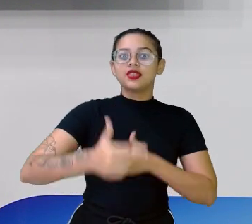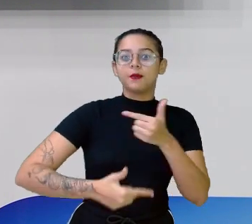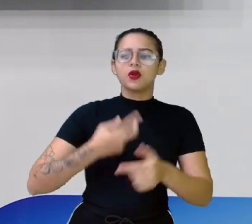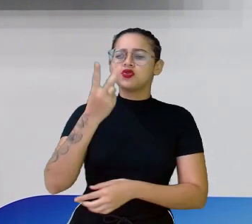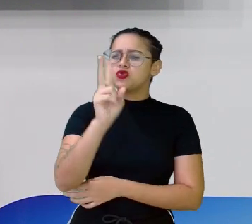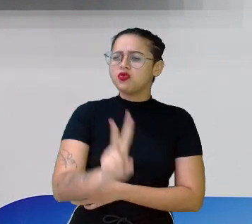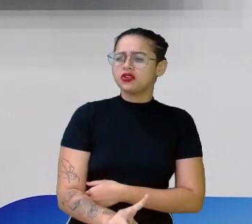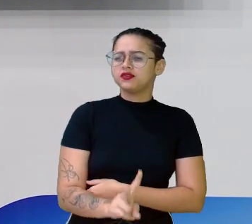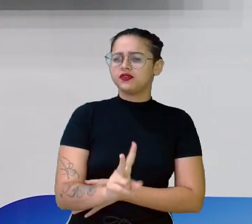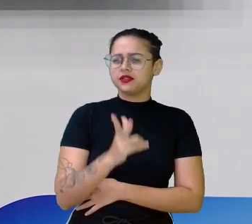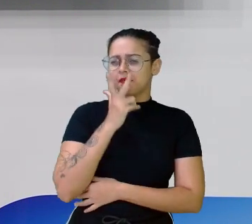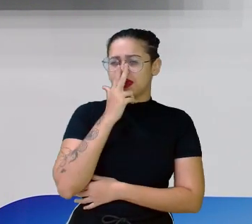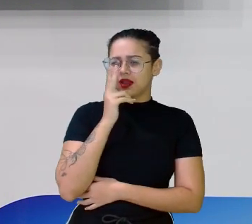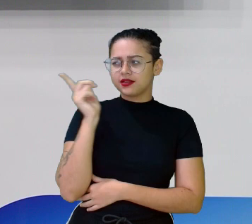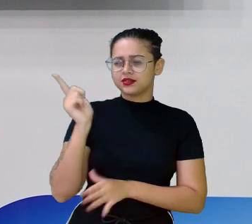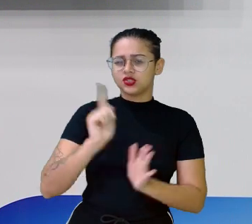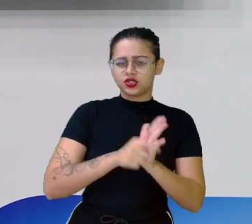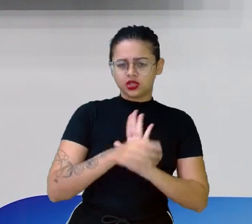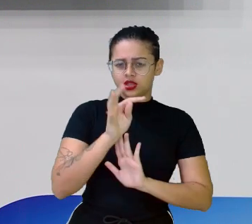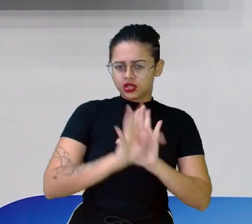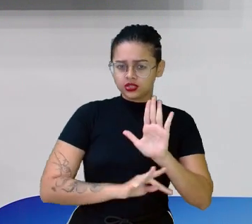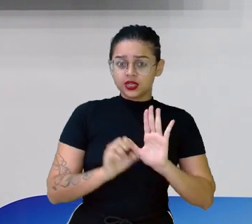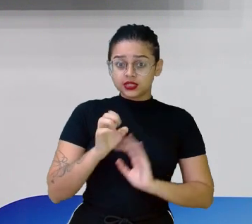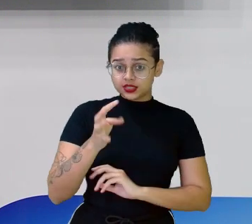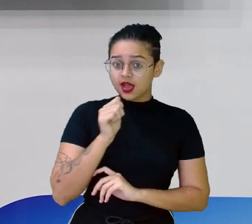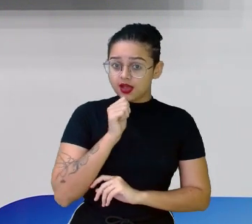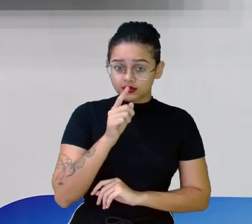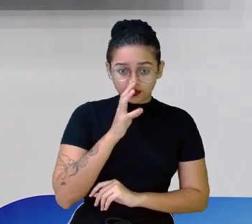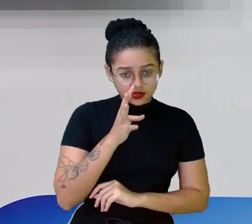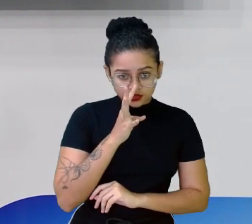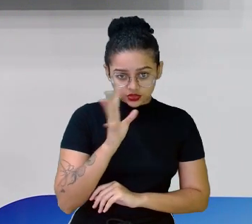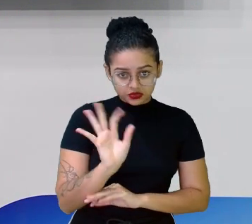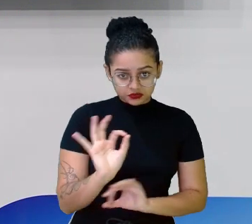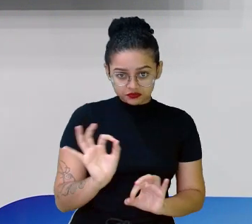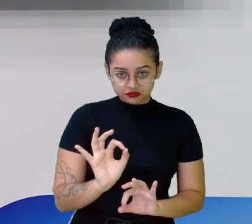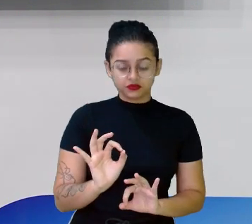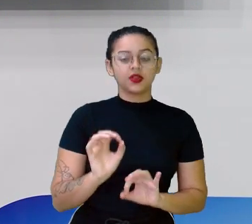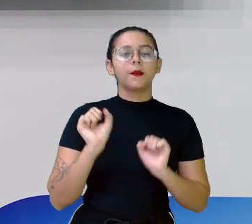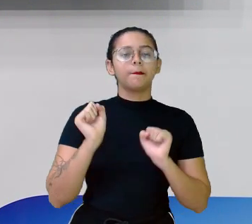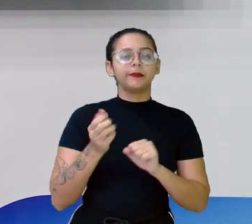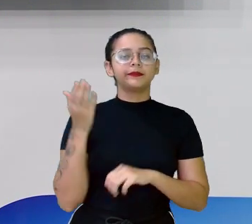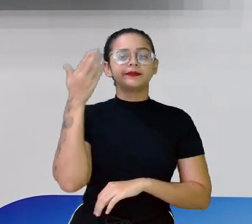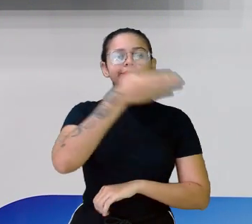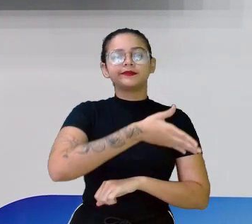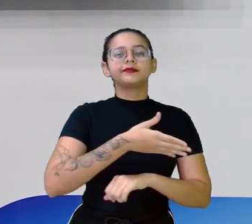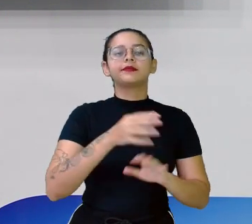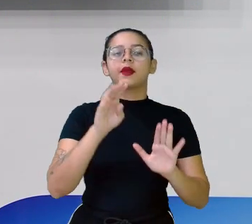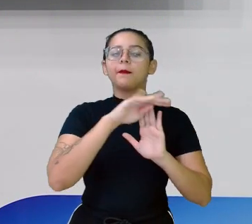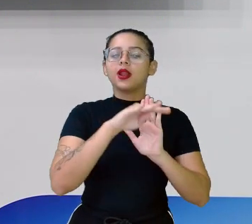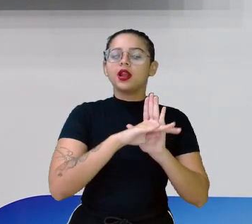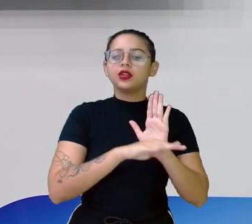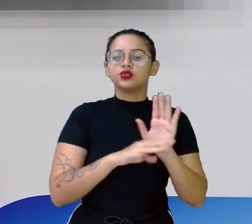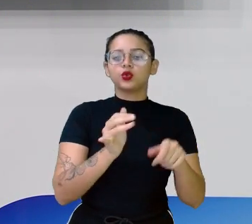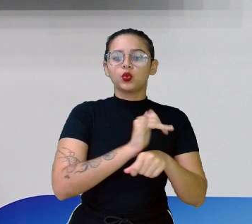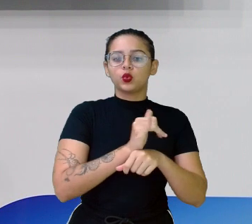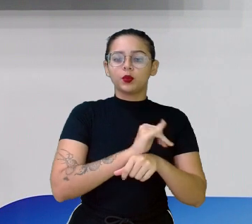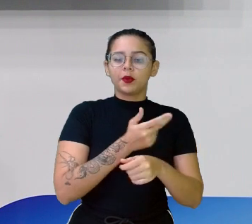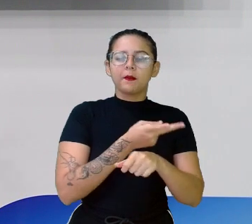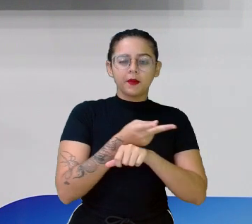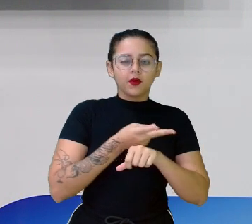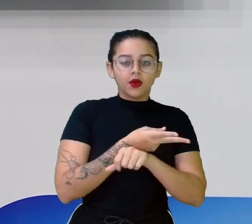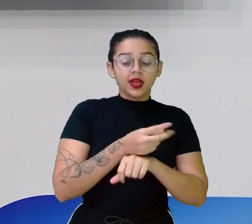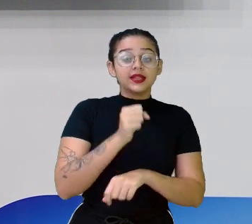vezes mais ou menos esse gênero textual. Então, se você não assistiu a aula, você pode conferir lá na nossa playlist no YouTube. E se